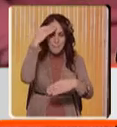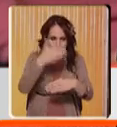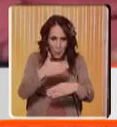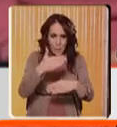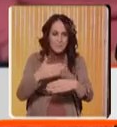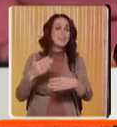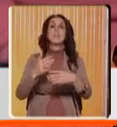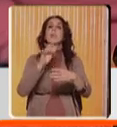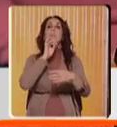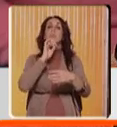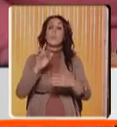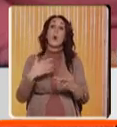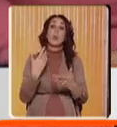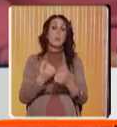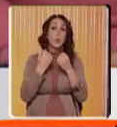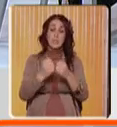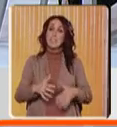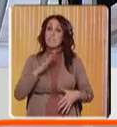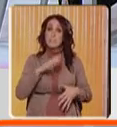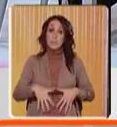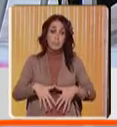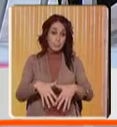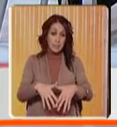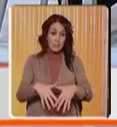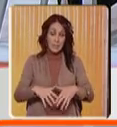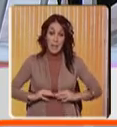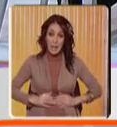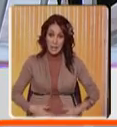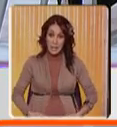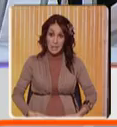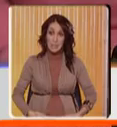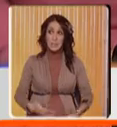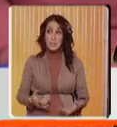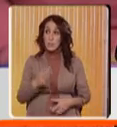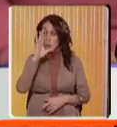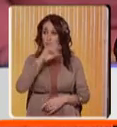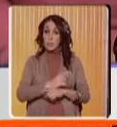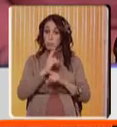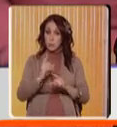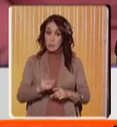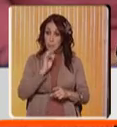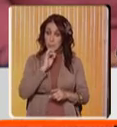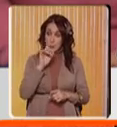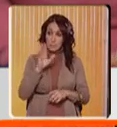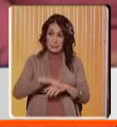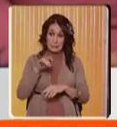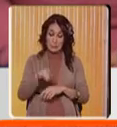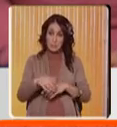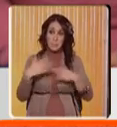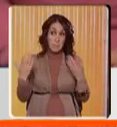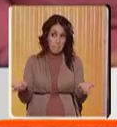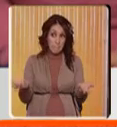Pode dar origem a casos de infertilidade. Ah. Existem casos, situações de infertilidade que não são conhecidas as causas e algumas delas podem se dever a este caso.